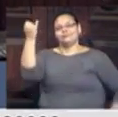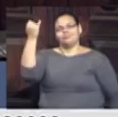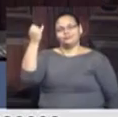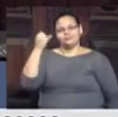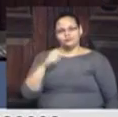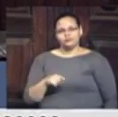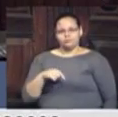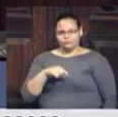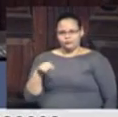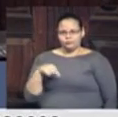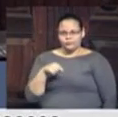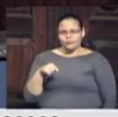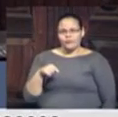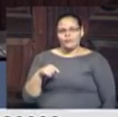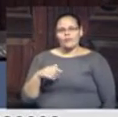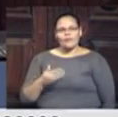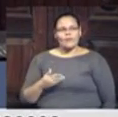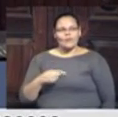que não está